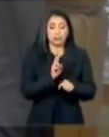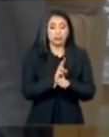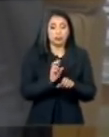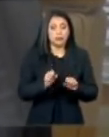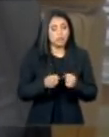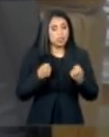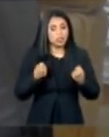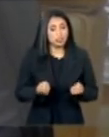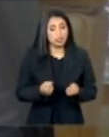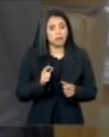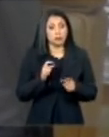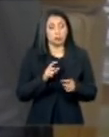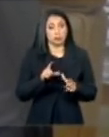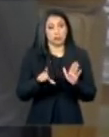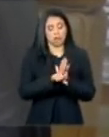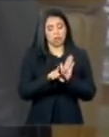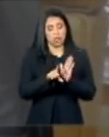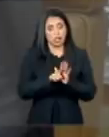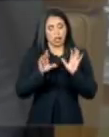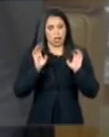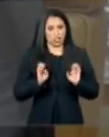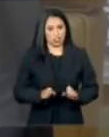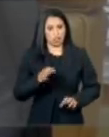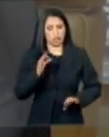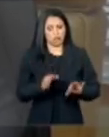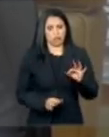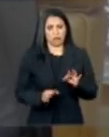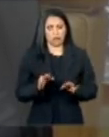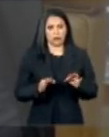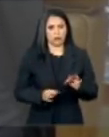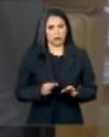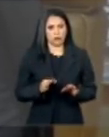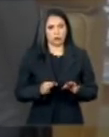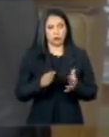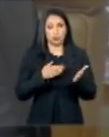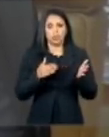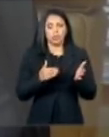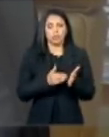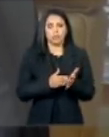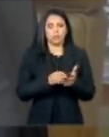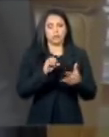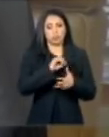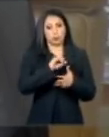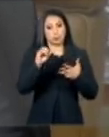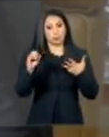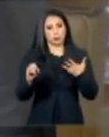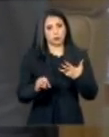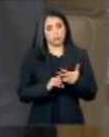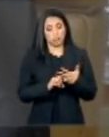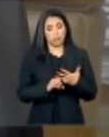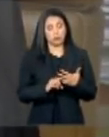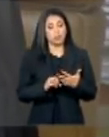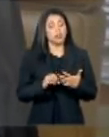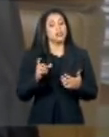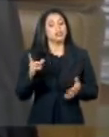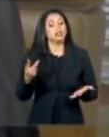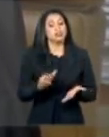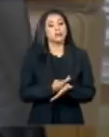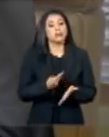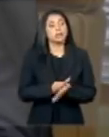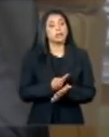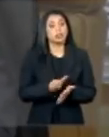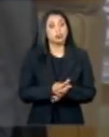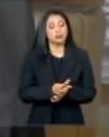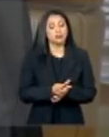ética jurídica e qualquer medida imposta pelo poder público e que resulta em consequências reais